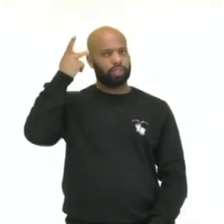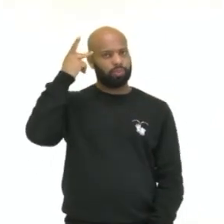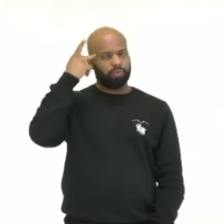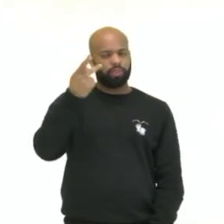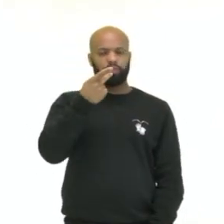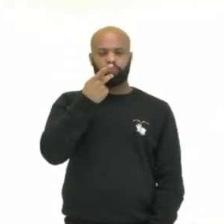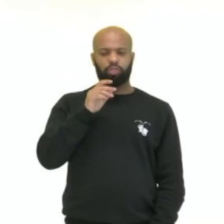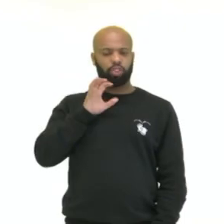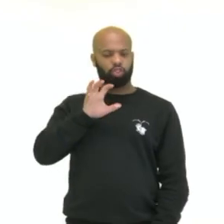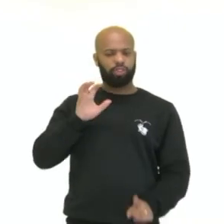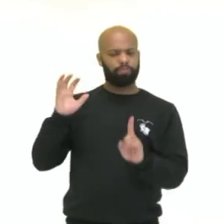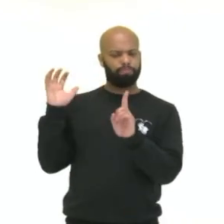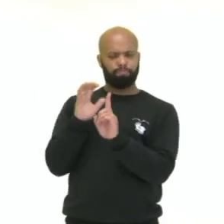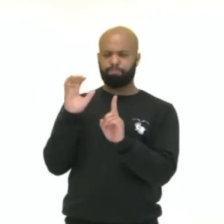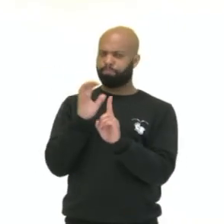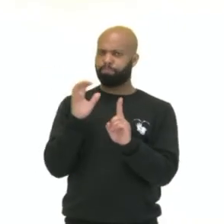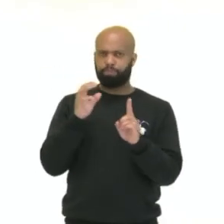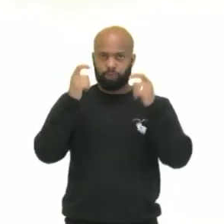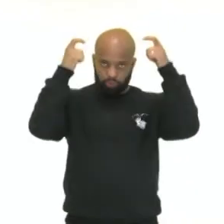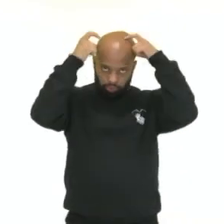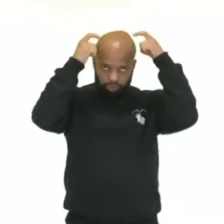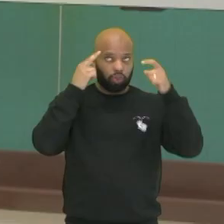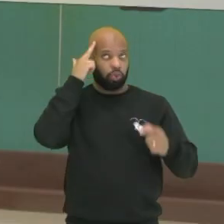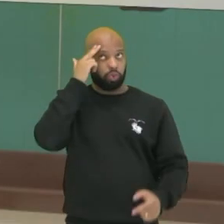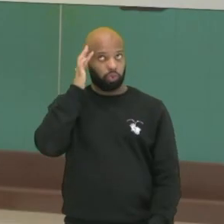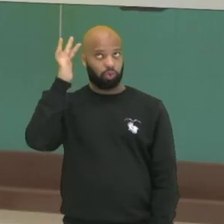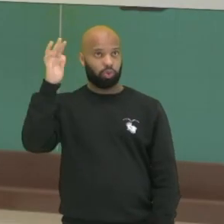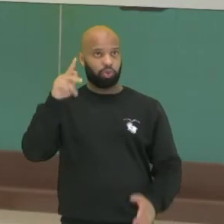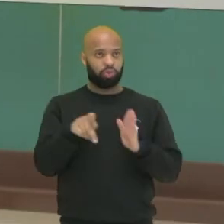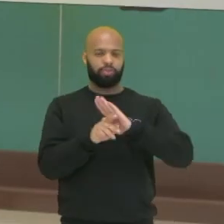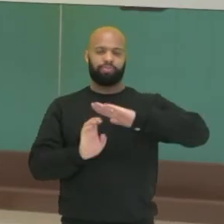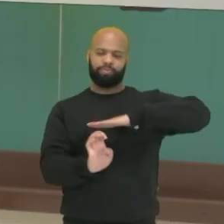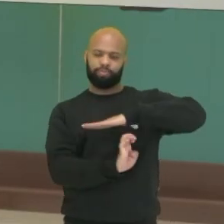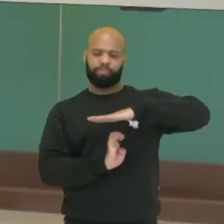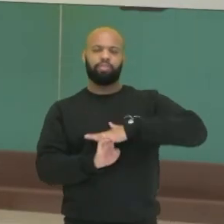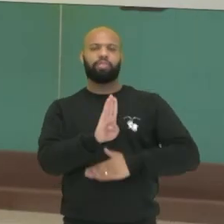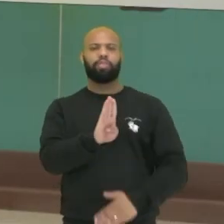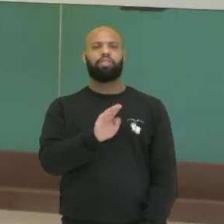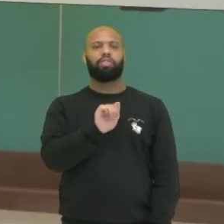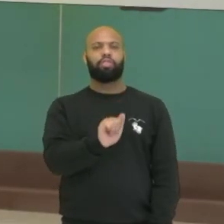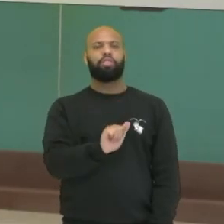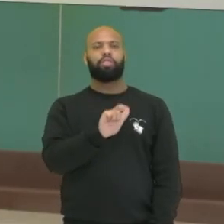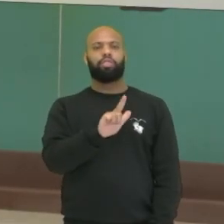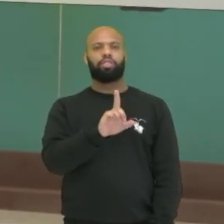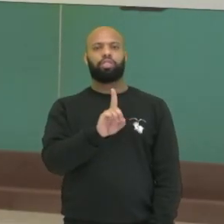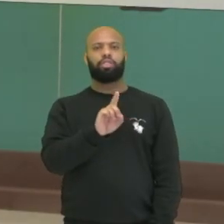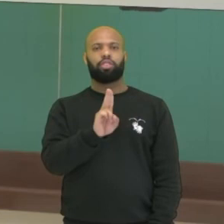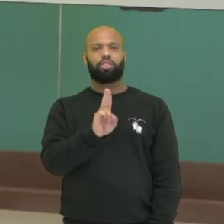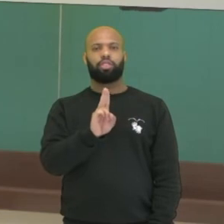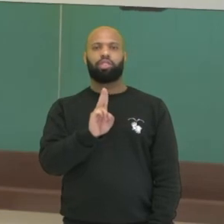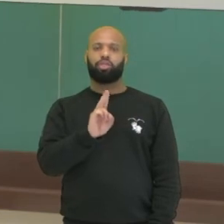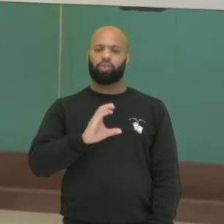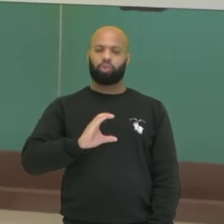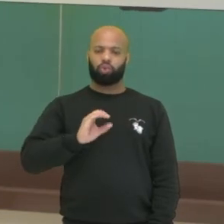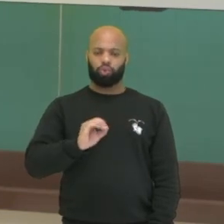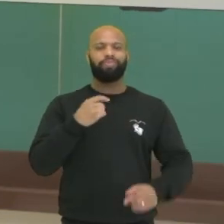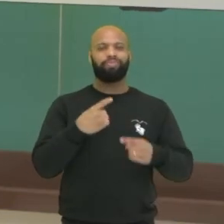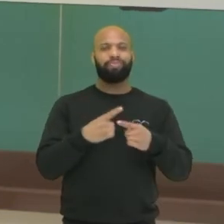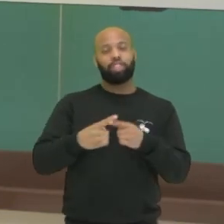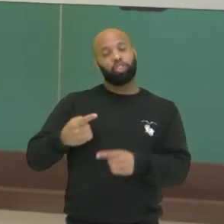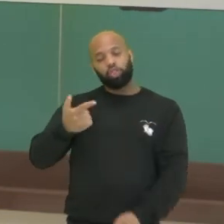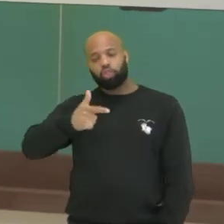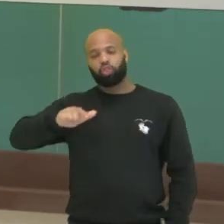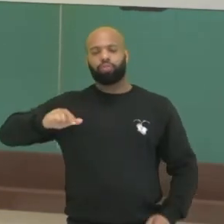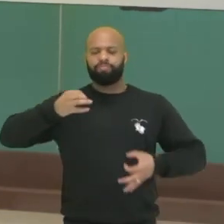abusiva a campanha Bichinhos dos Sonhos da Balduco. Está aqui, acabamos de ver então a Justiça, novamente, verifique que essa